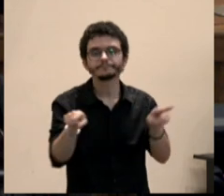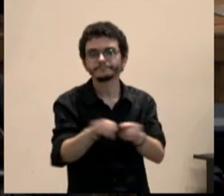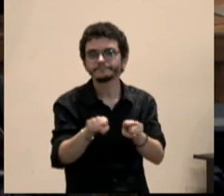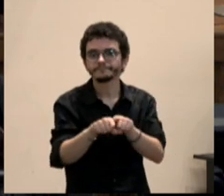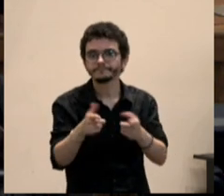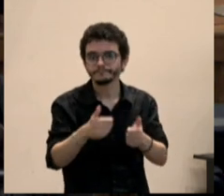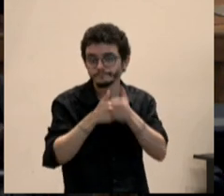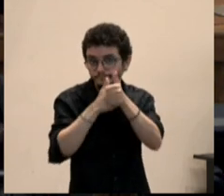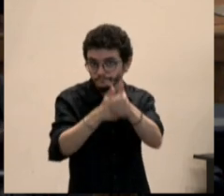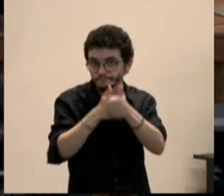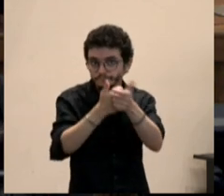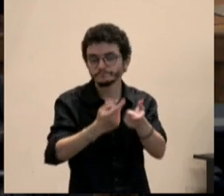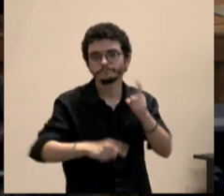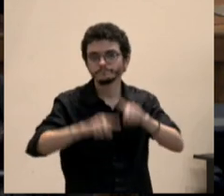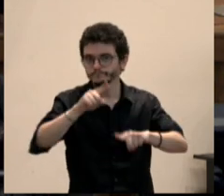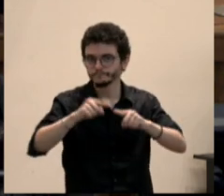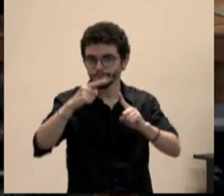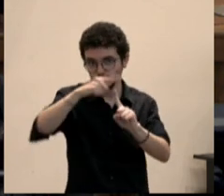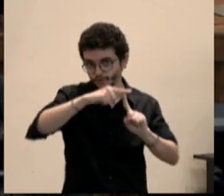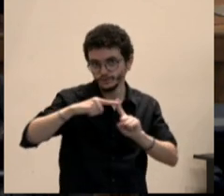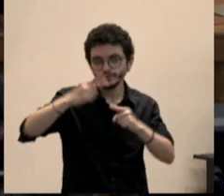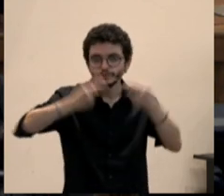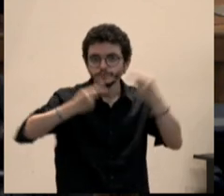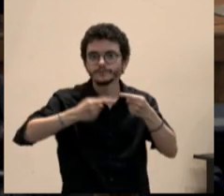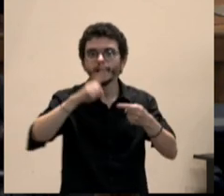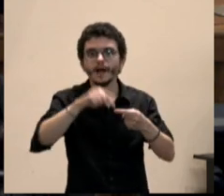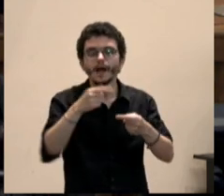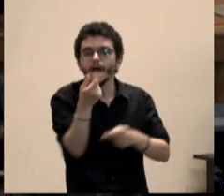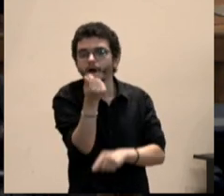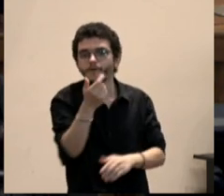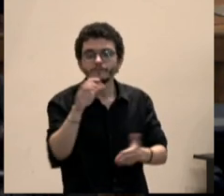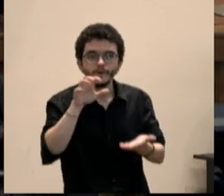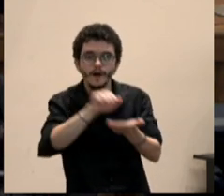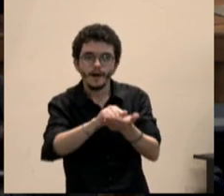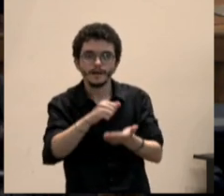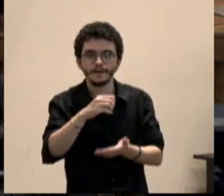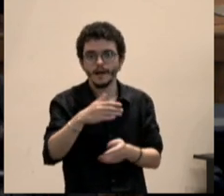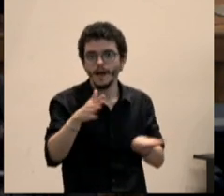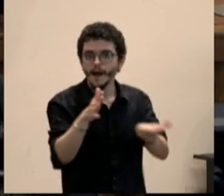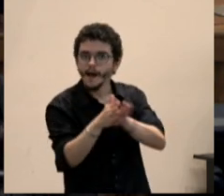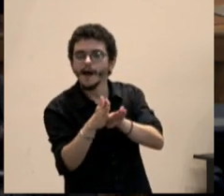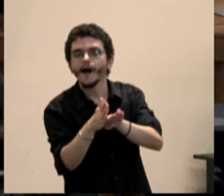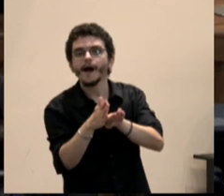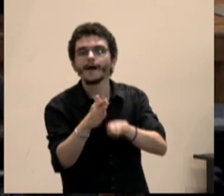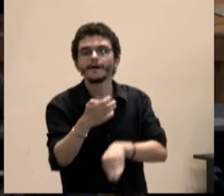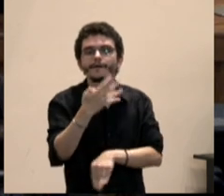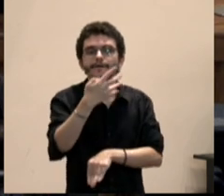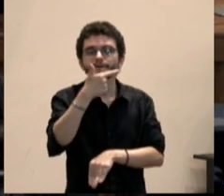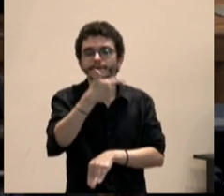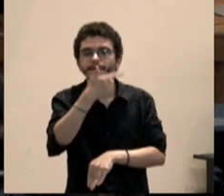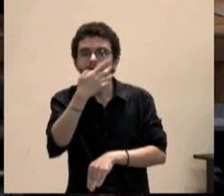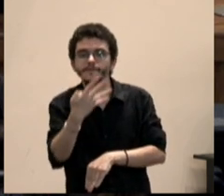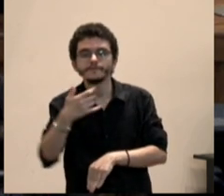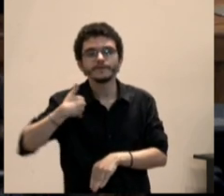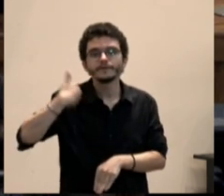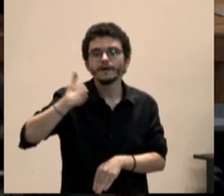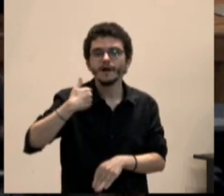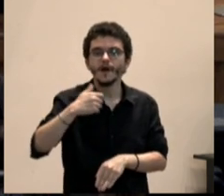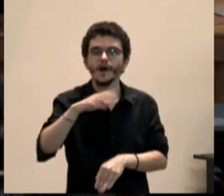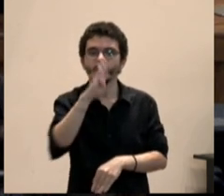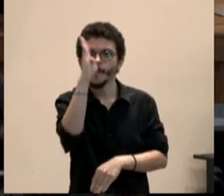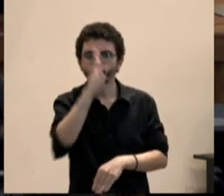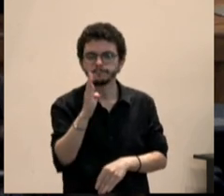acompanhado esse tipo de discussão, né? É o valor aplicado por pessoa de 0 a 24 anos. Então, você vê que o Brasil está lá embaixo,